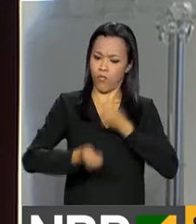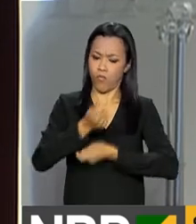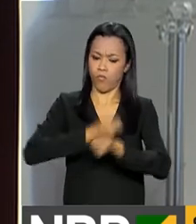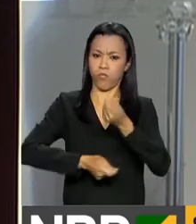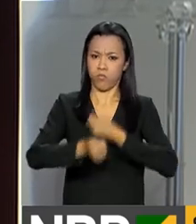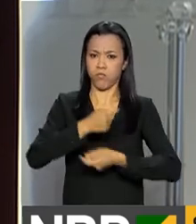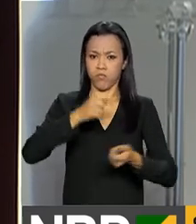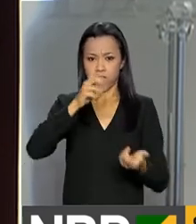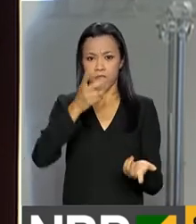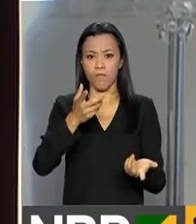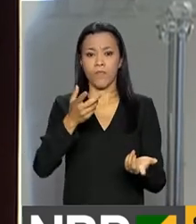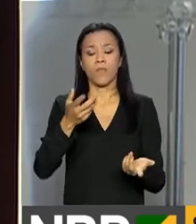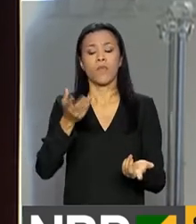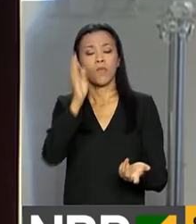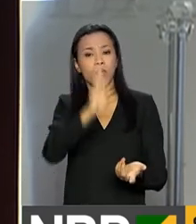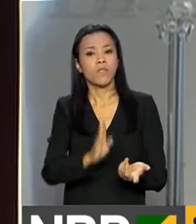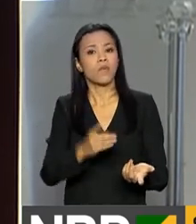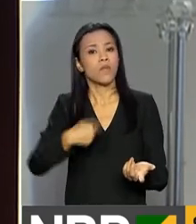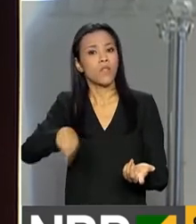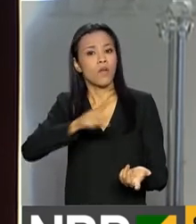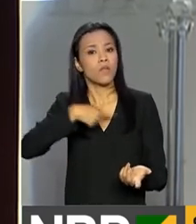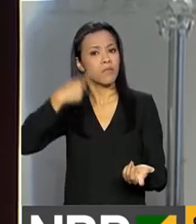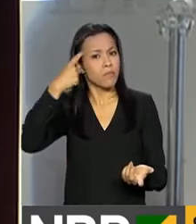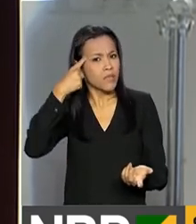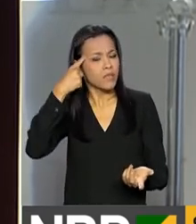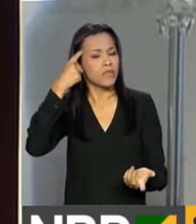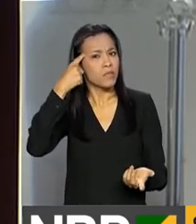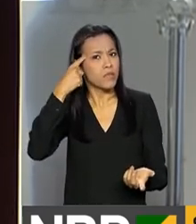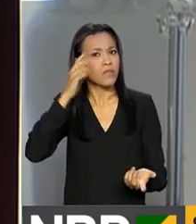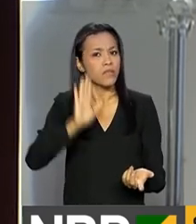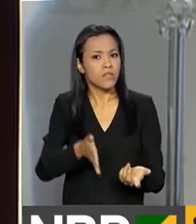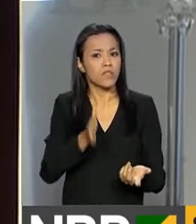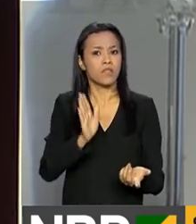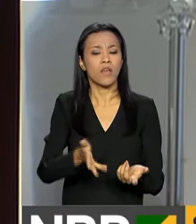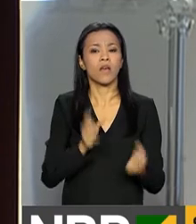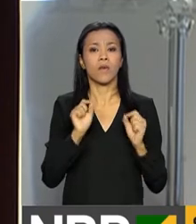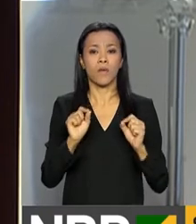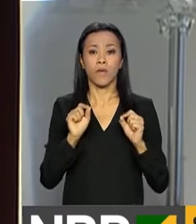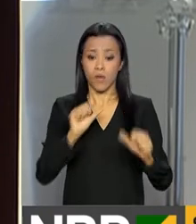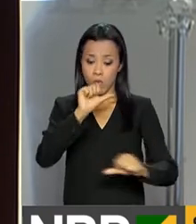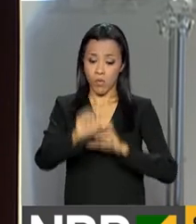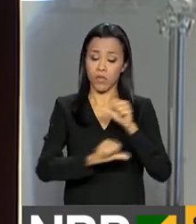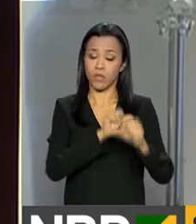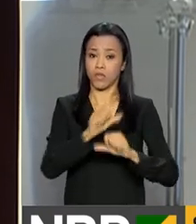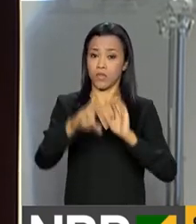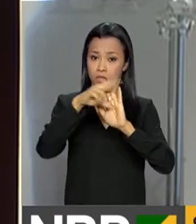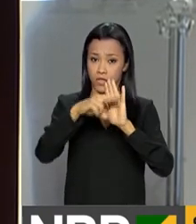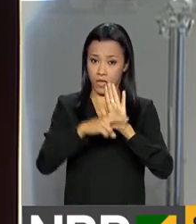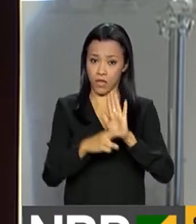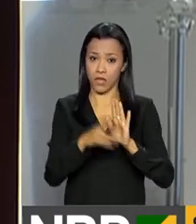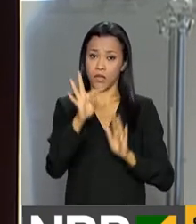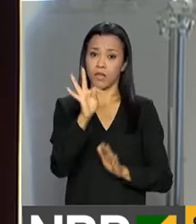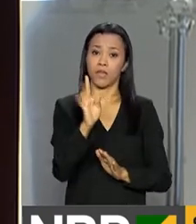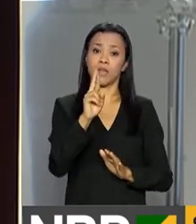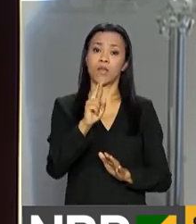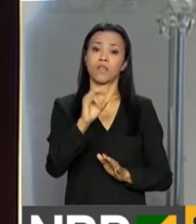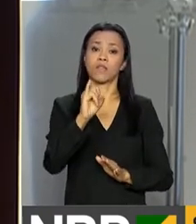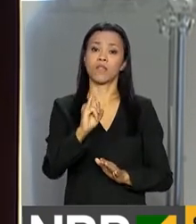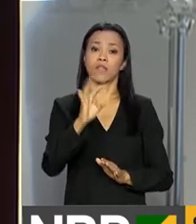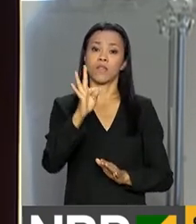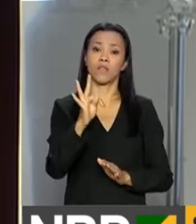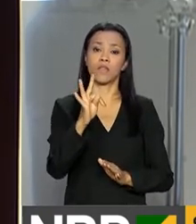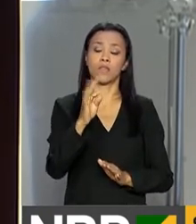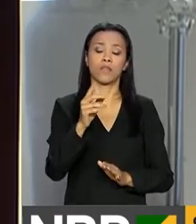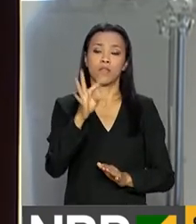papel é pensar, e a gente está pensando nisso já, numa reforma tributária que não apenas